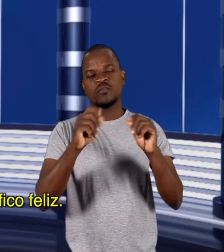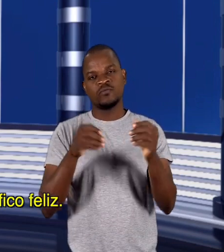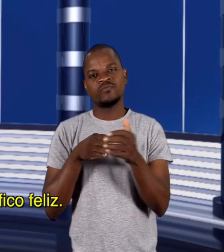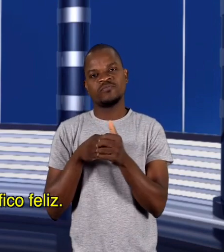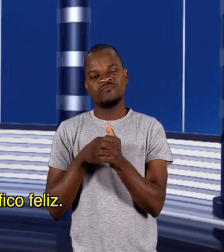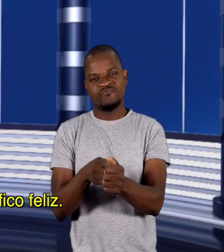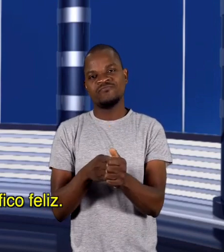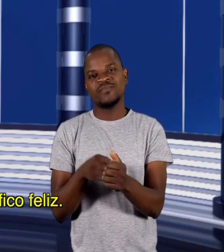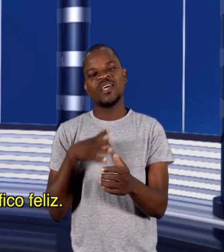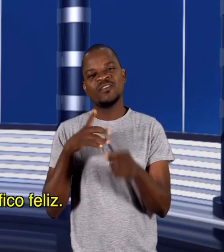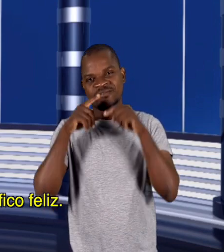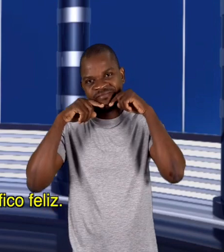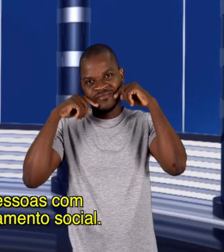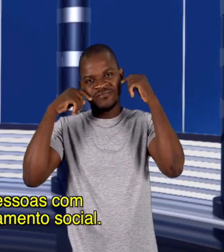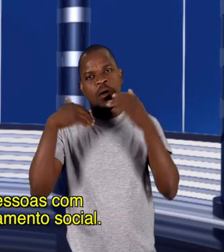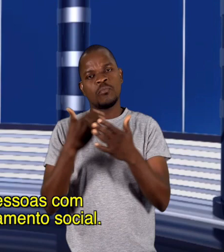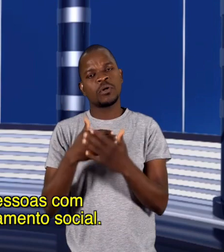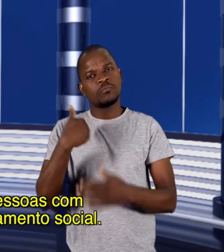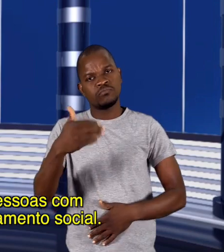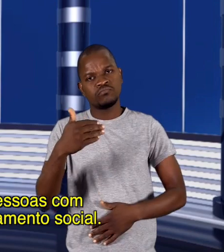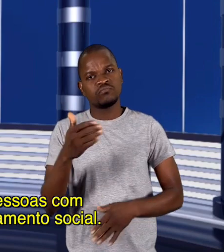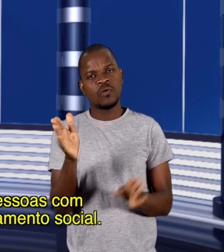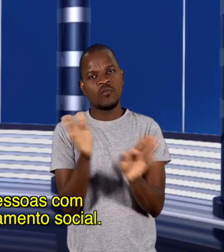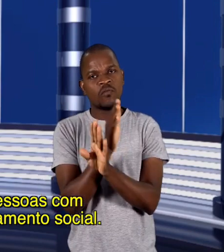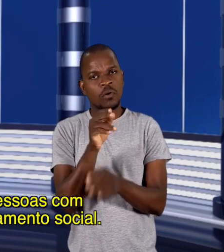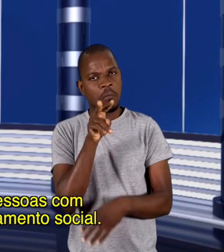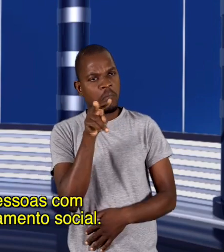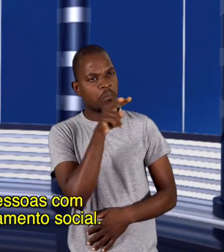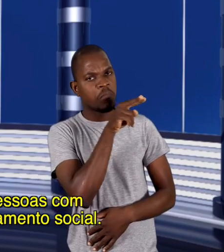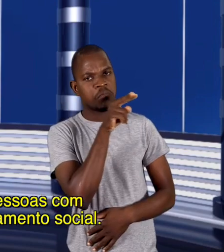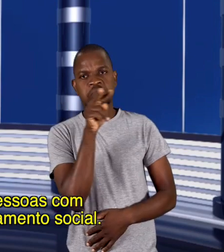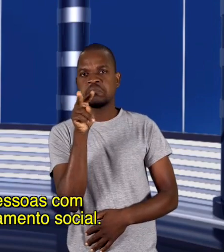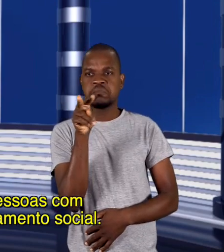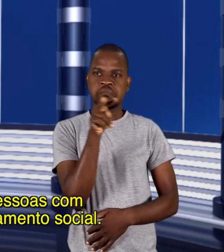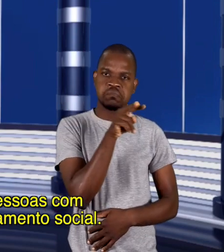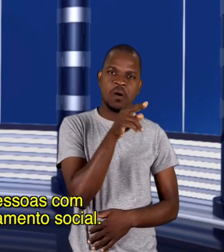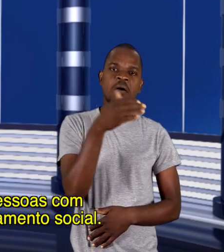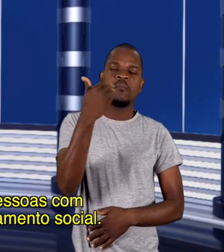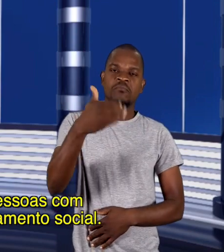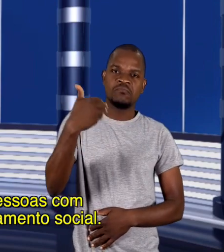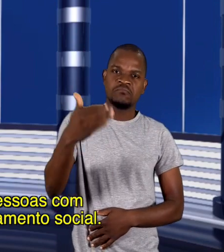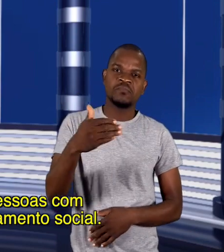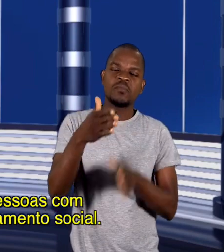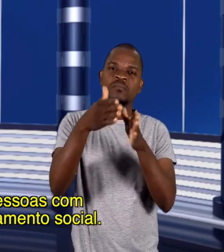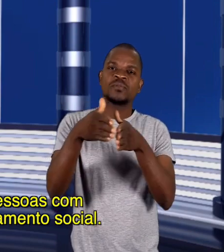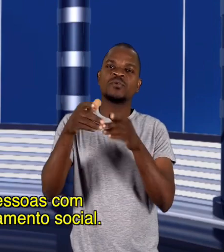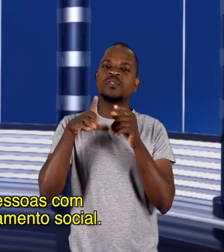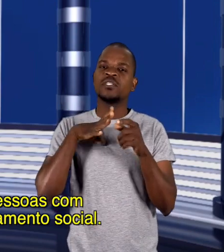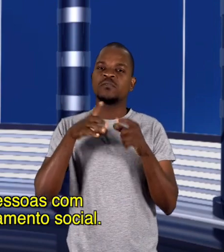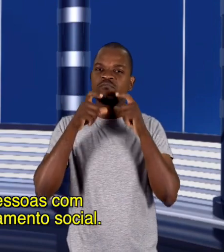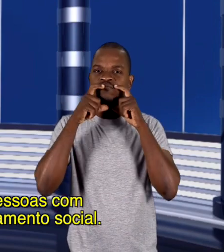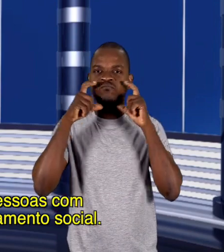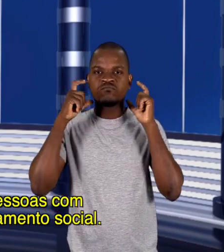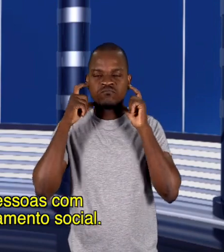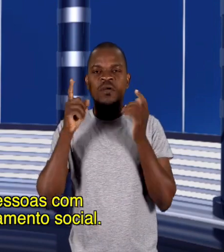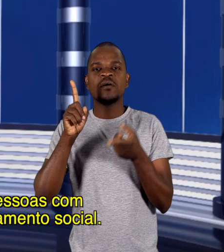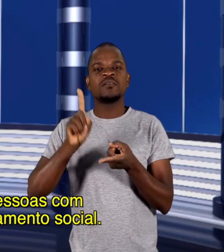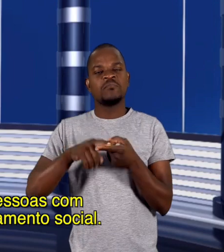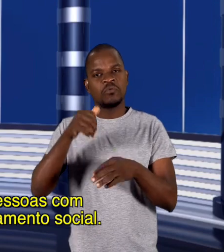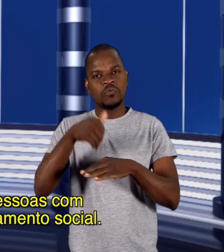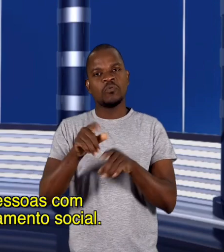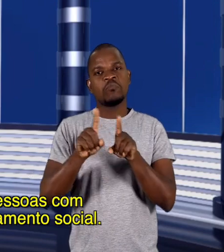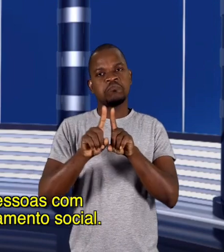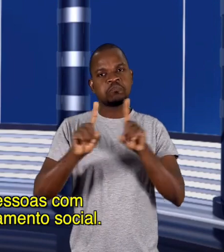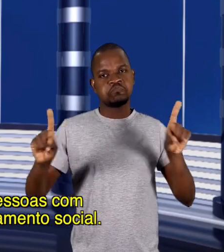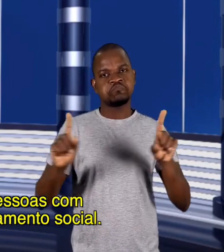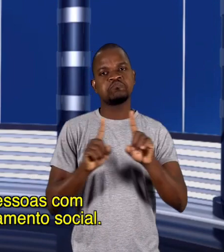pessoalmente fico feliz cada vez que for à a vez que as pessoas estão a cumprir pelo menos usando uma máscara a componente do distanciamento